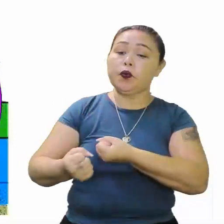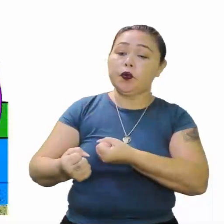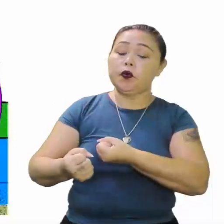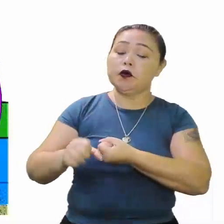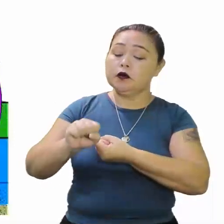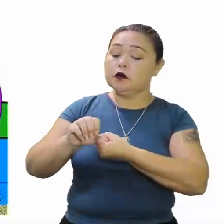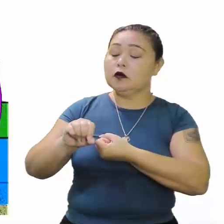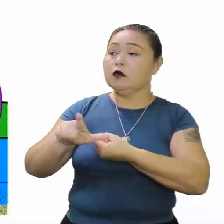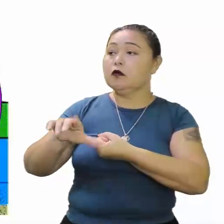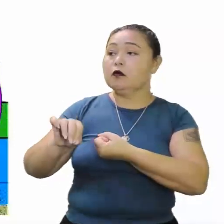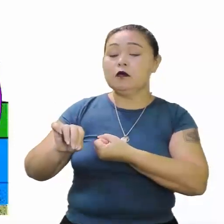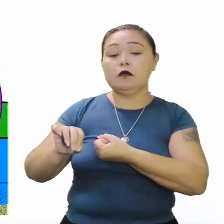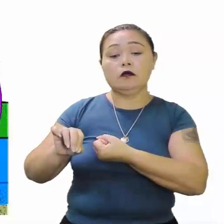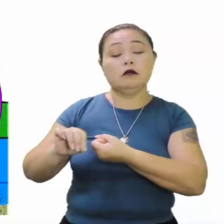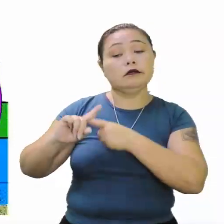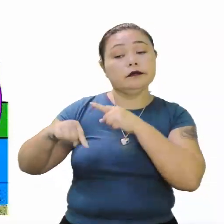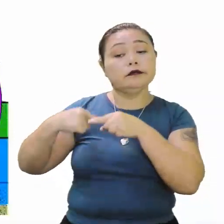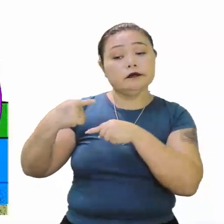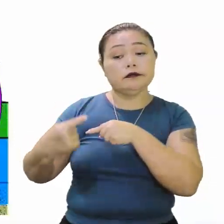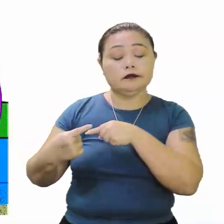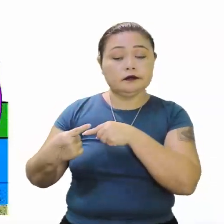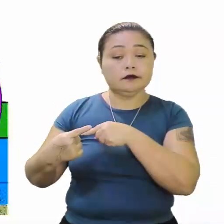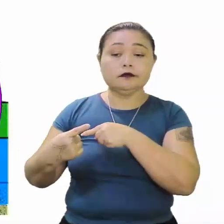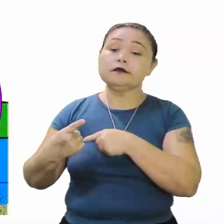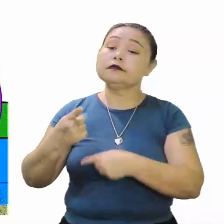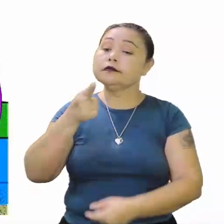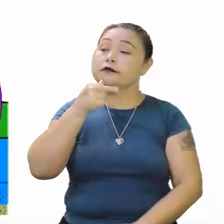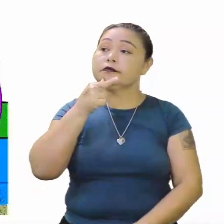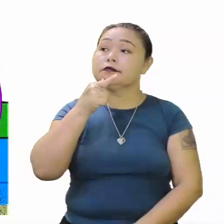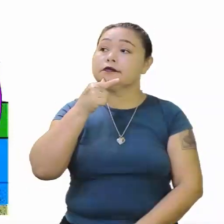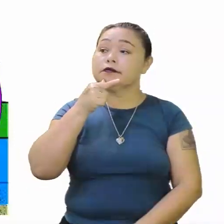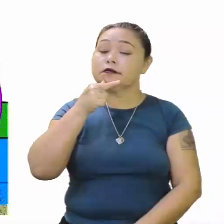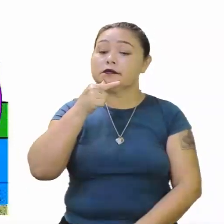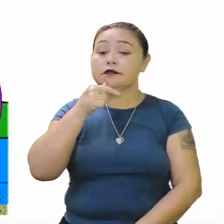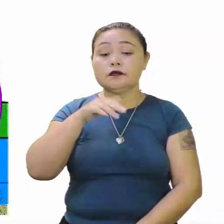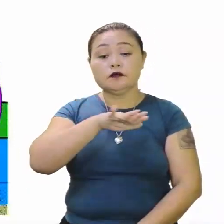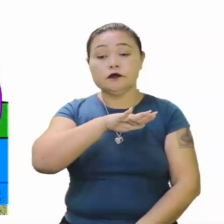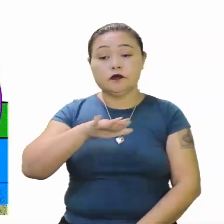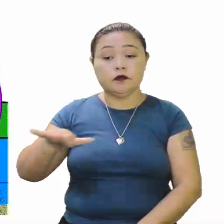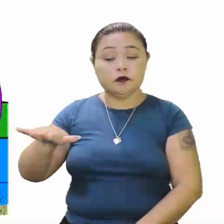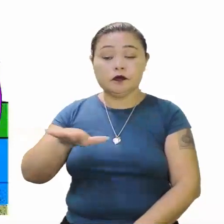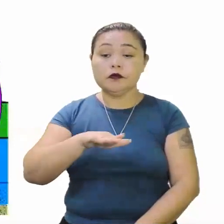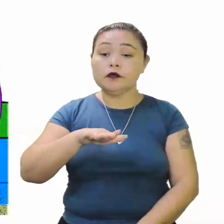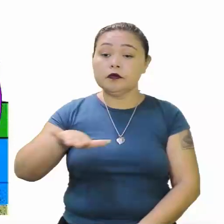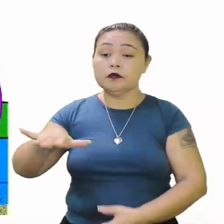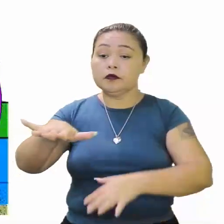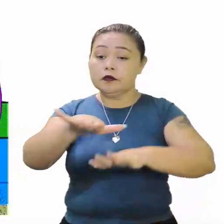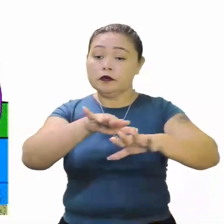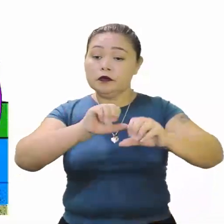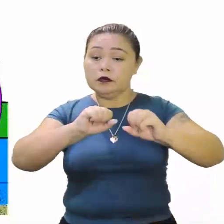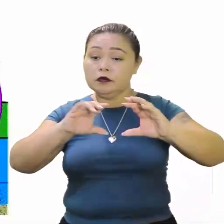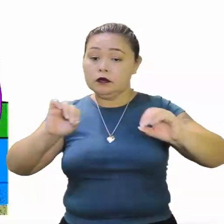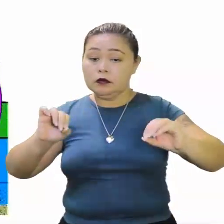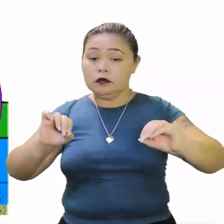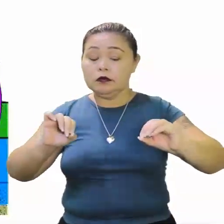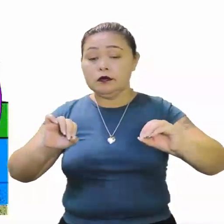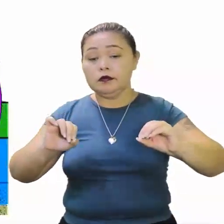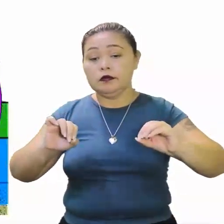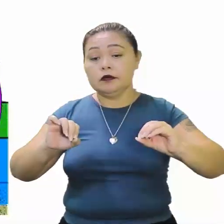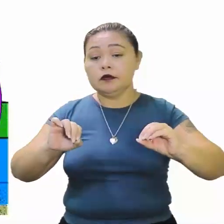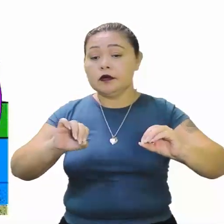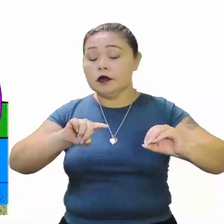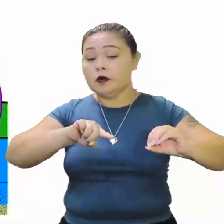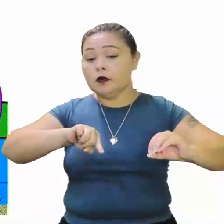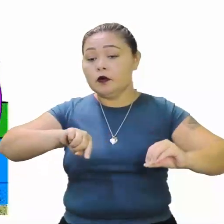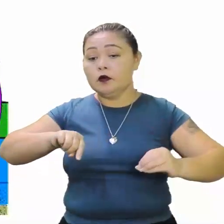solo. Consequentemente, a água estando na superfície do solo, vocês viram que a evaporação